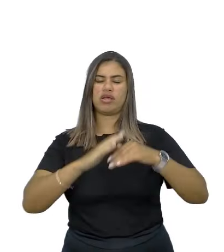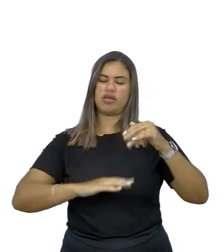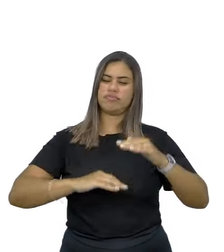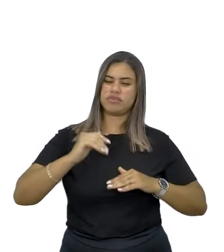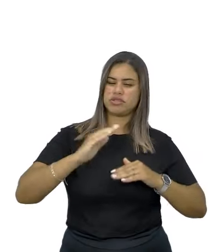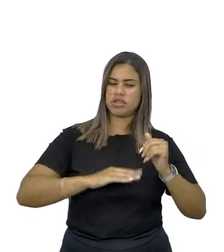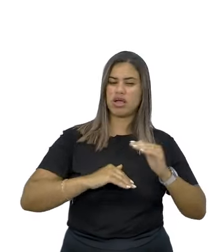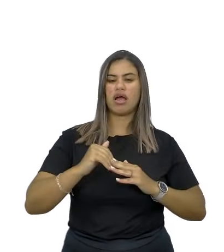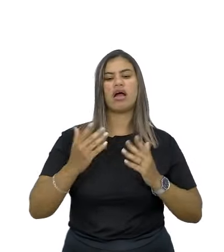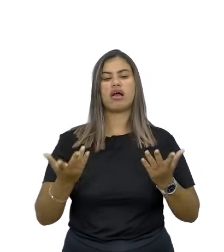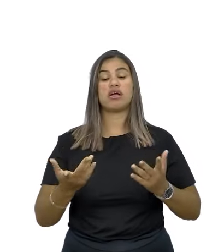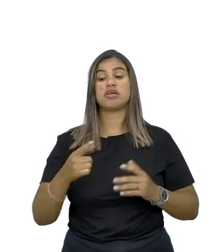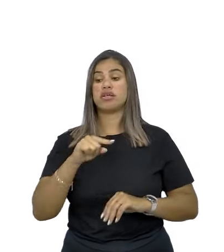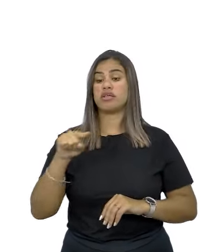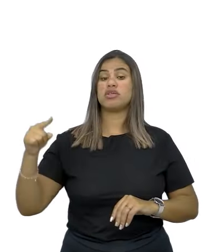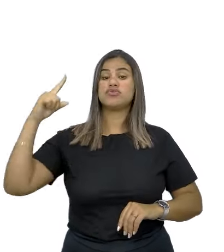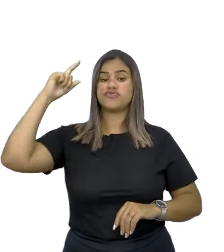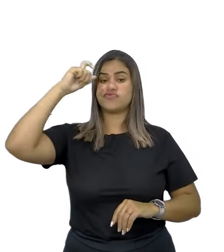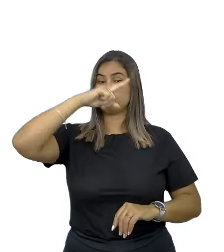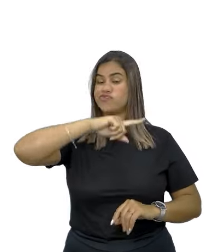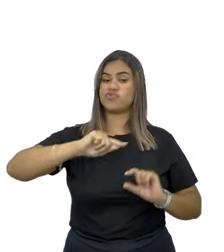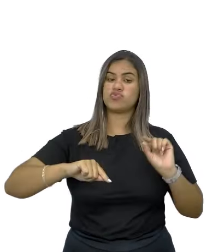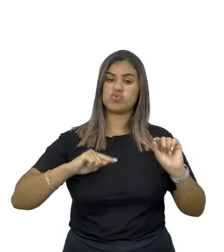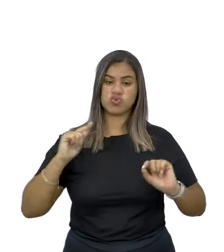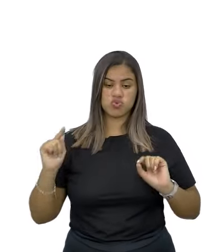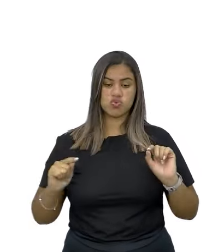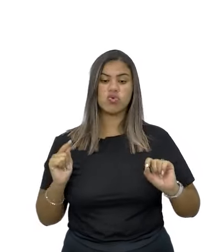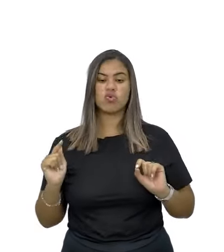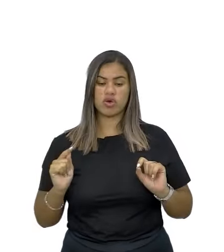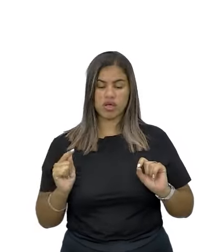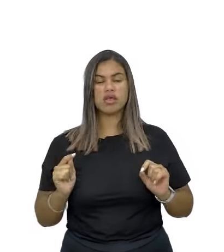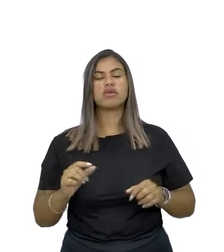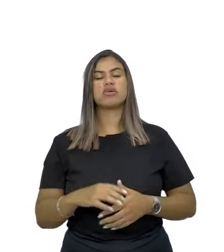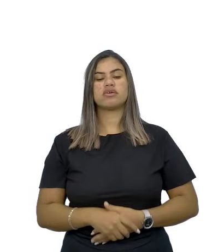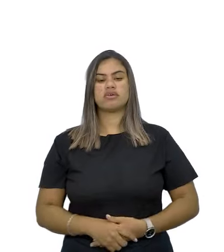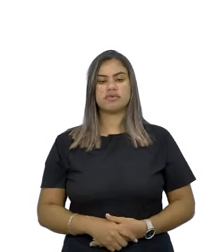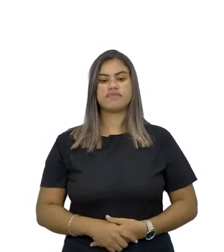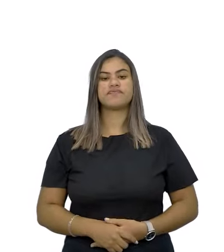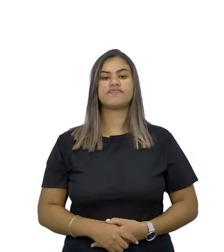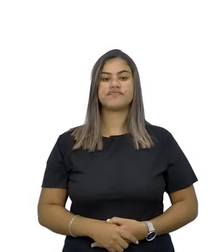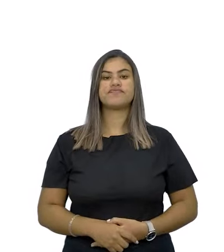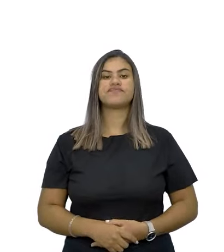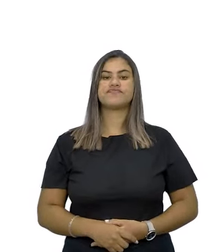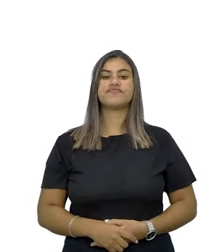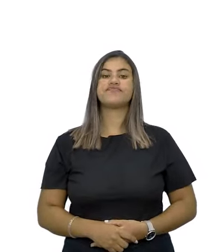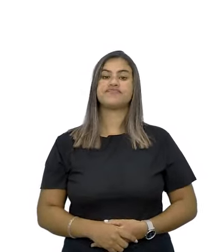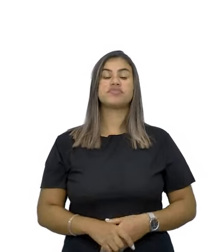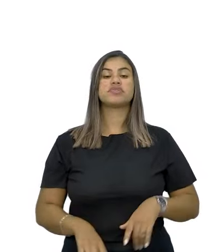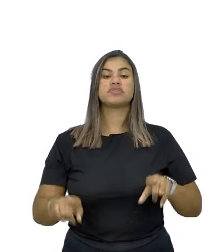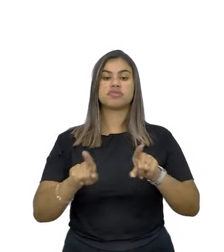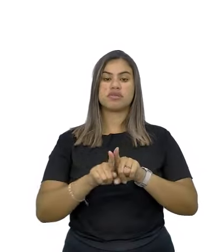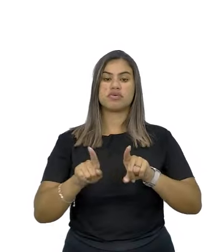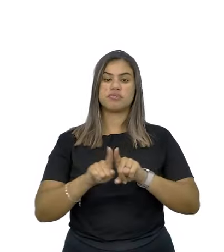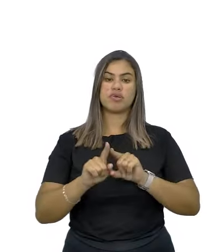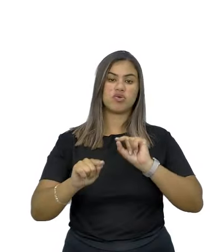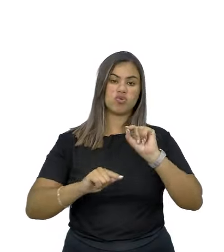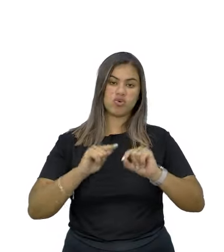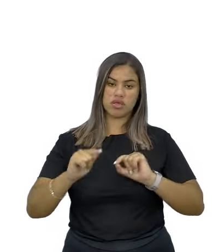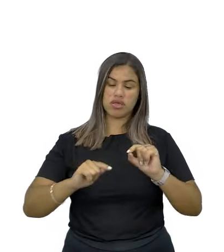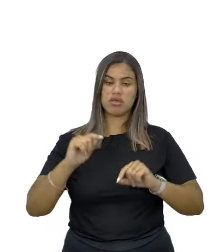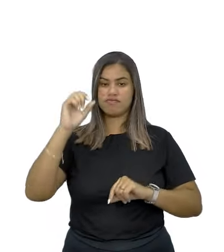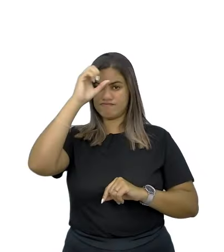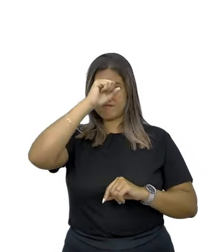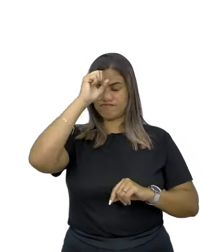habilidades, das dificuldades, das possíveis dificuldades dos nossos alunos, né, e dos conhecimentos matemáticos